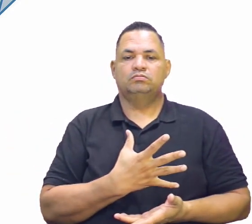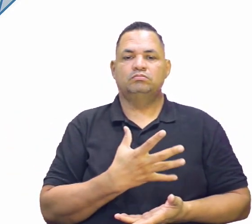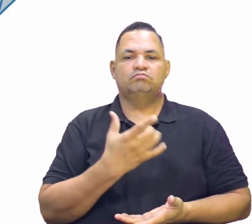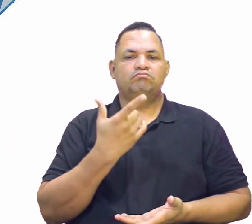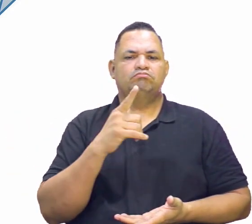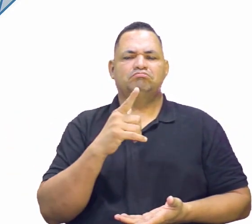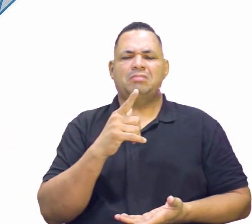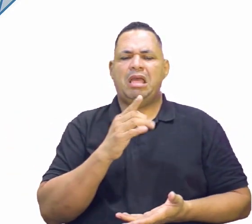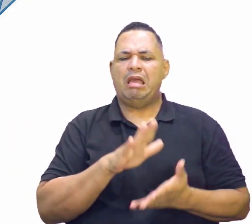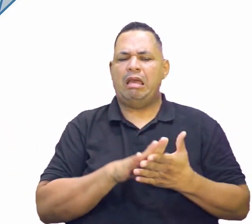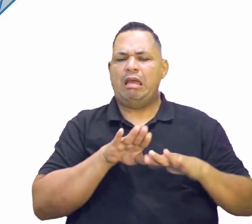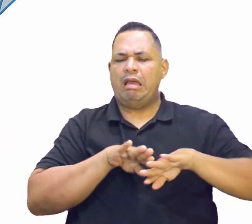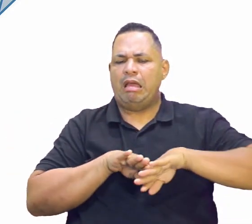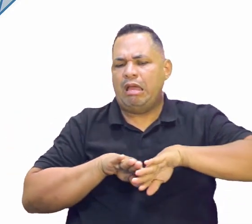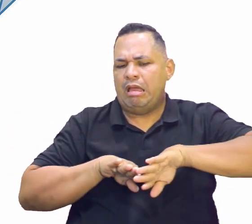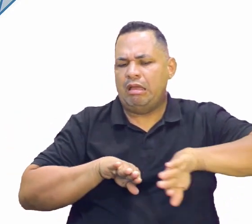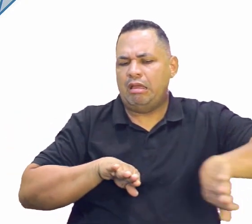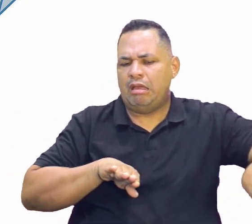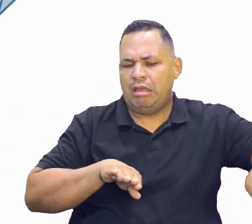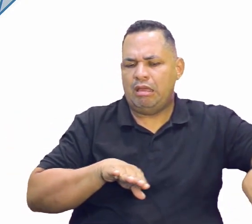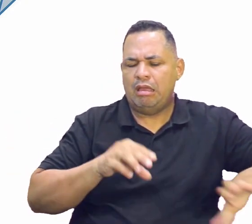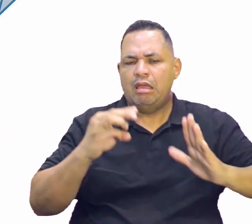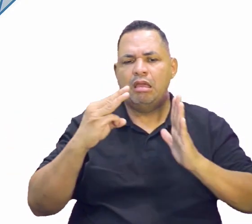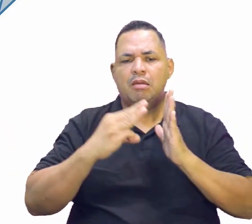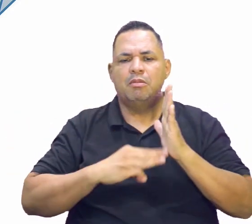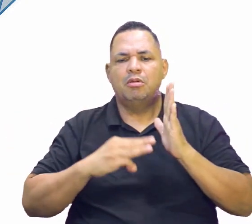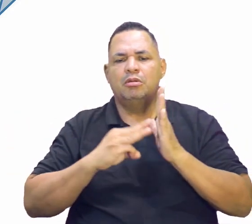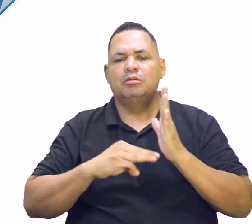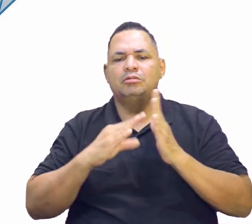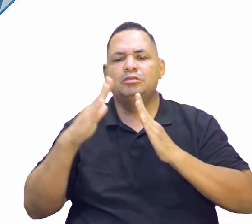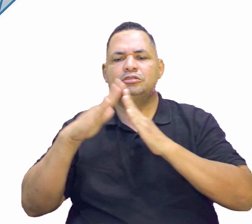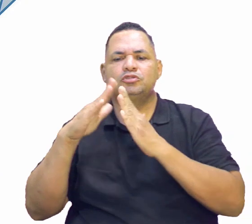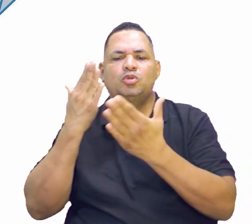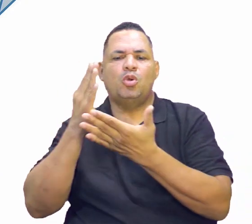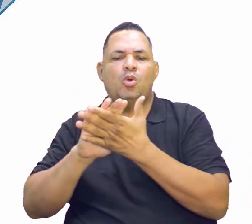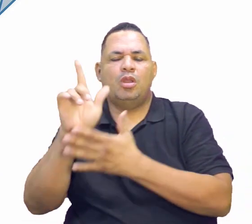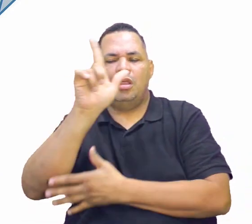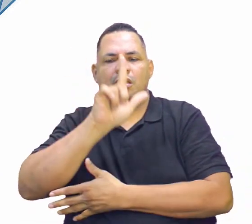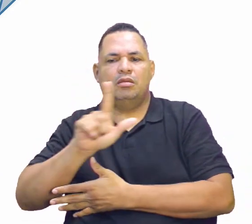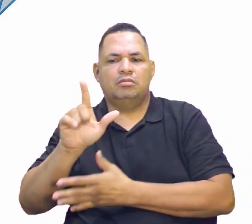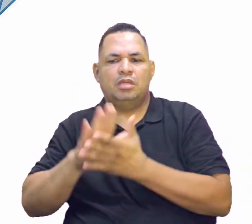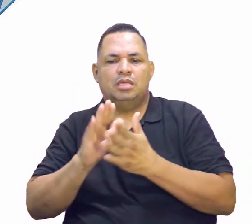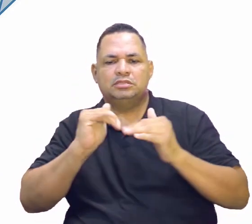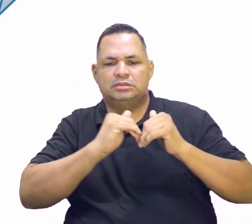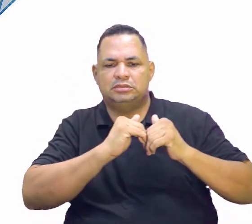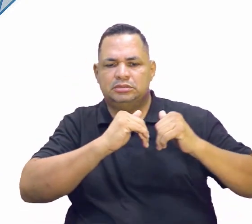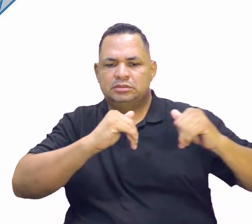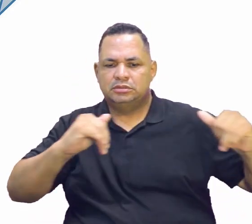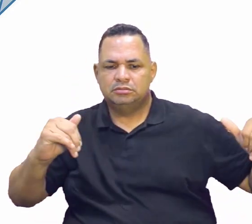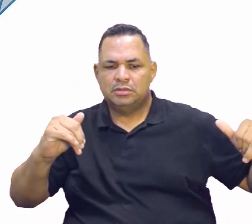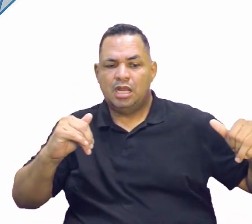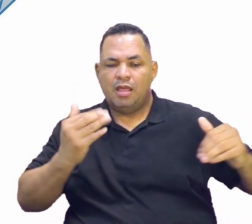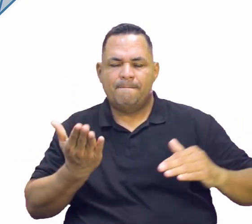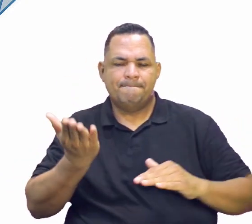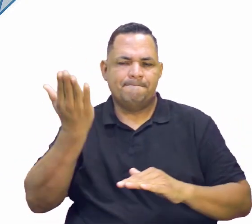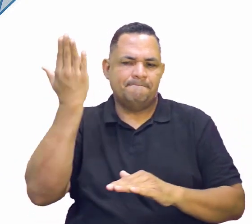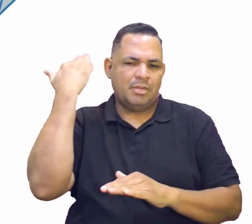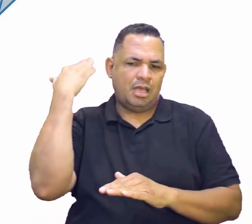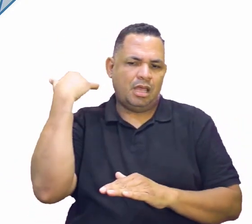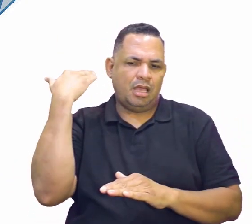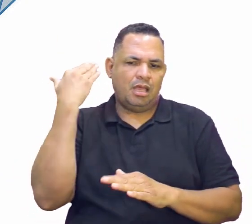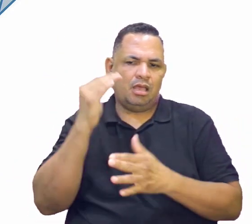mais seguir aquele modelo das escolas literárias. Agora você vem aí com a ruptura com o passado, com